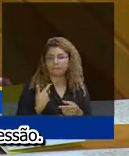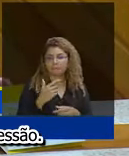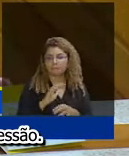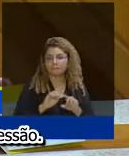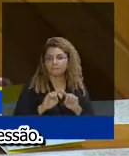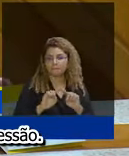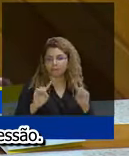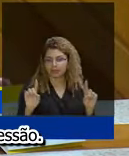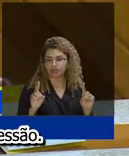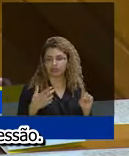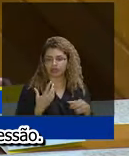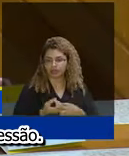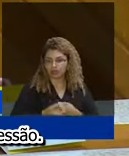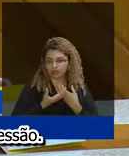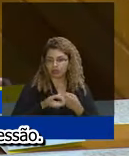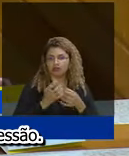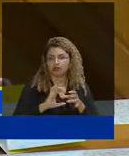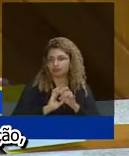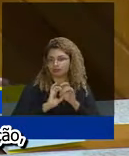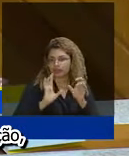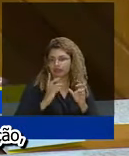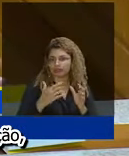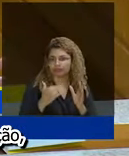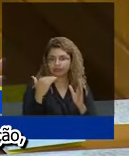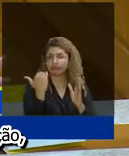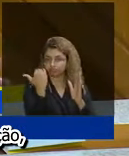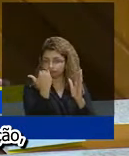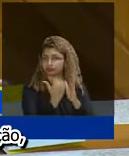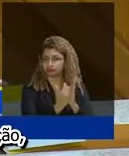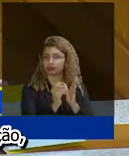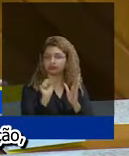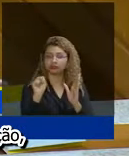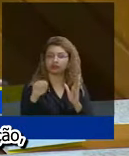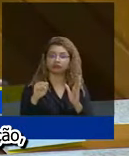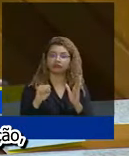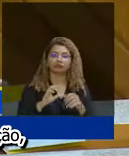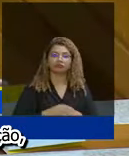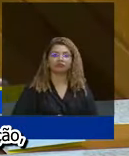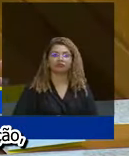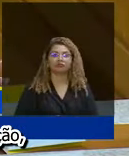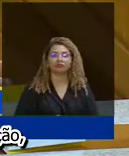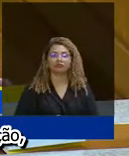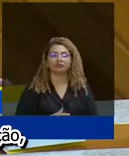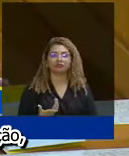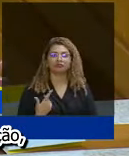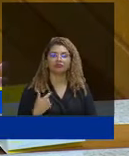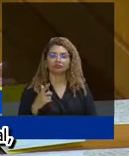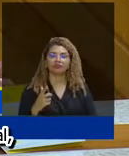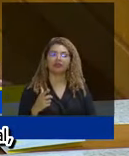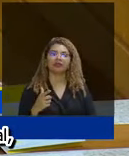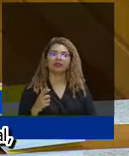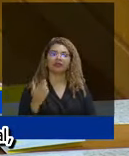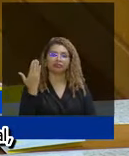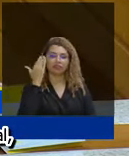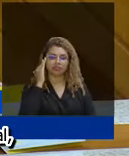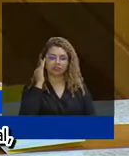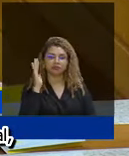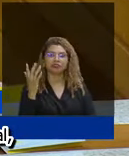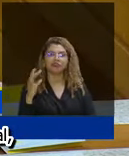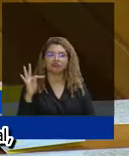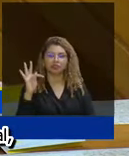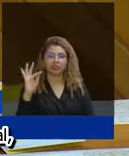da liberdade de expressão. No mesmo acórdão foi citado, então, a manifestação, já o entendimento do